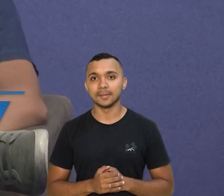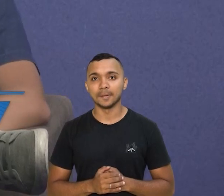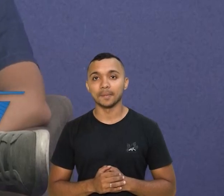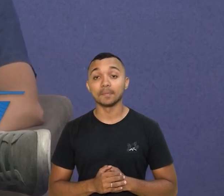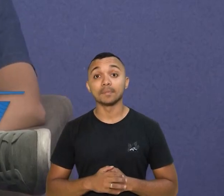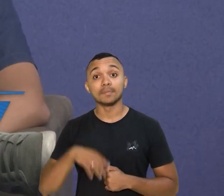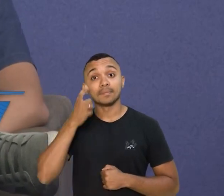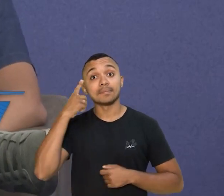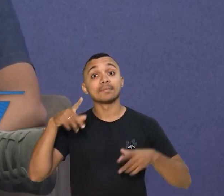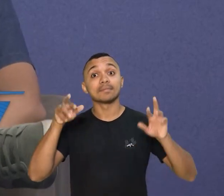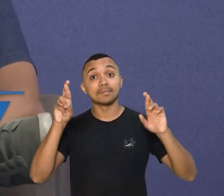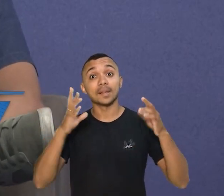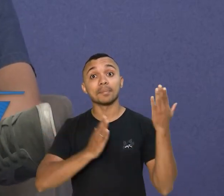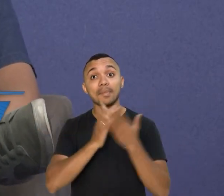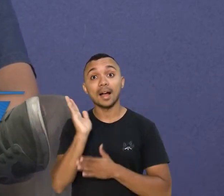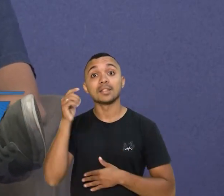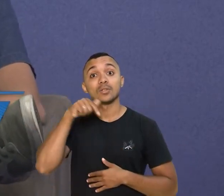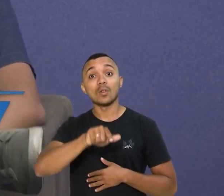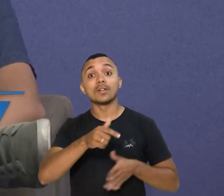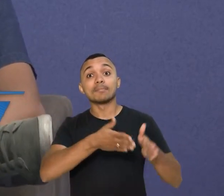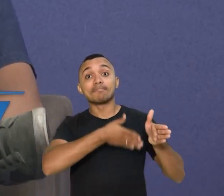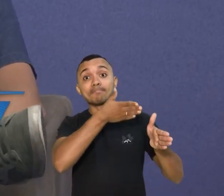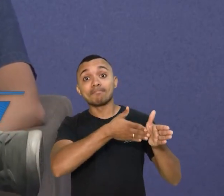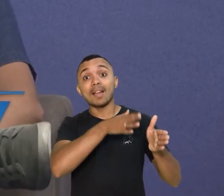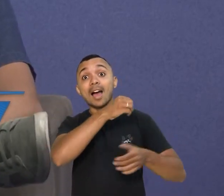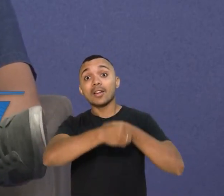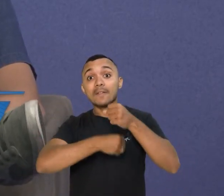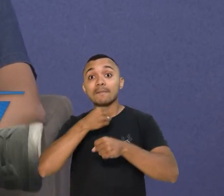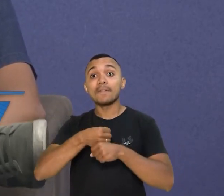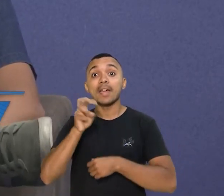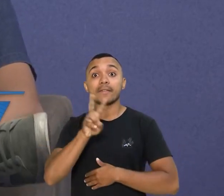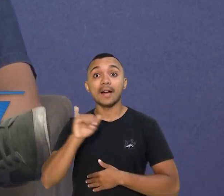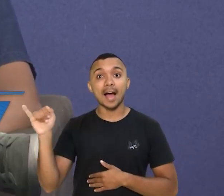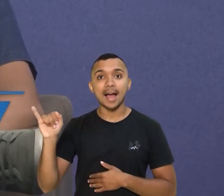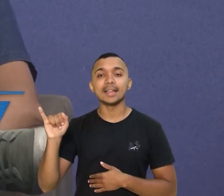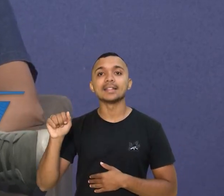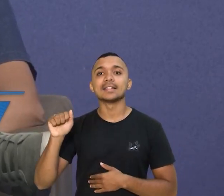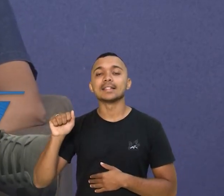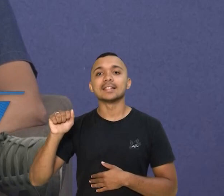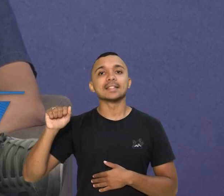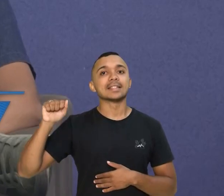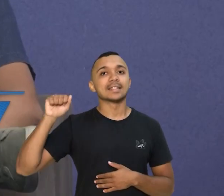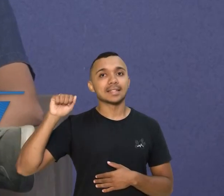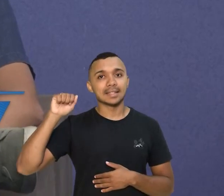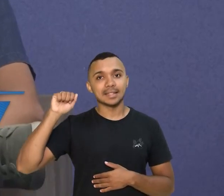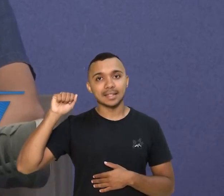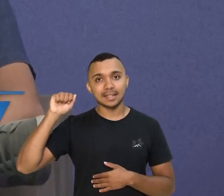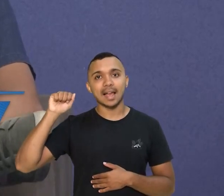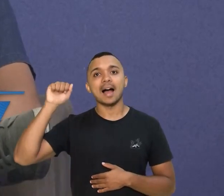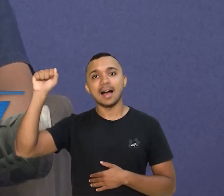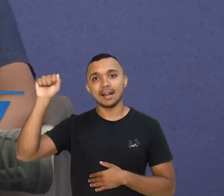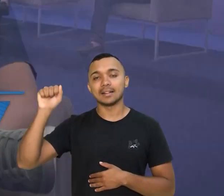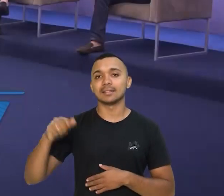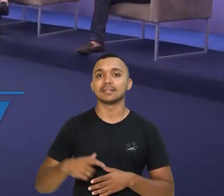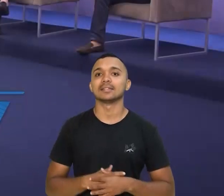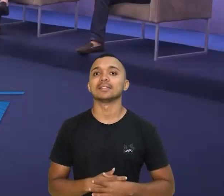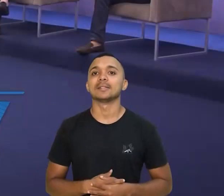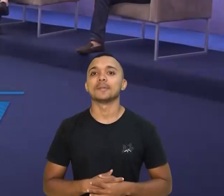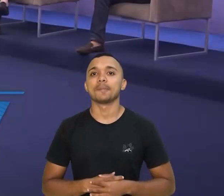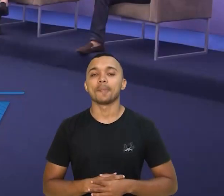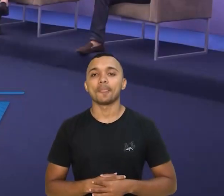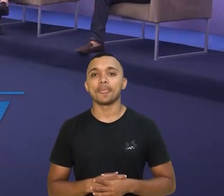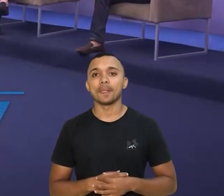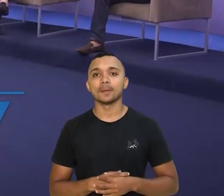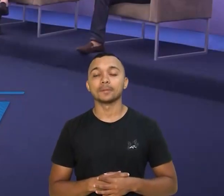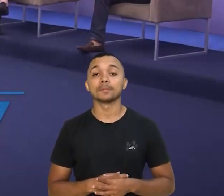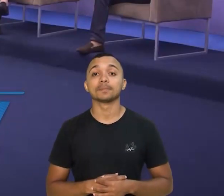e a gente torce para isso, para que o Ferroviário volte para a Série C o ano que vem e comece a aguagar posições mais importantes aí no futebol brasileiro. Ô, Renato Abreu,